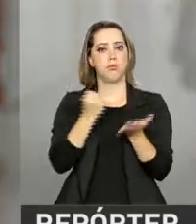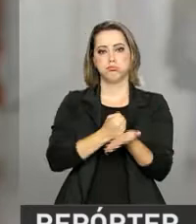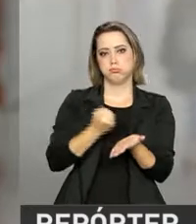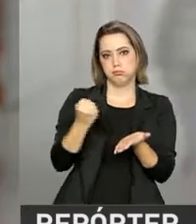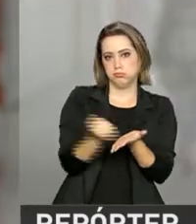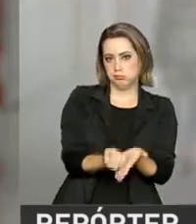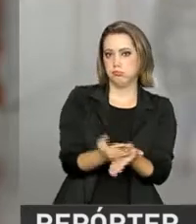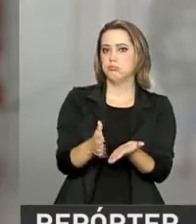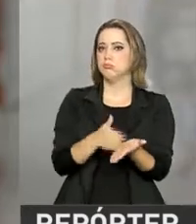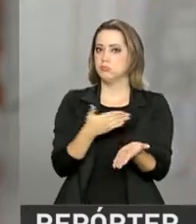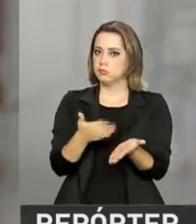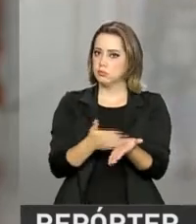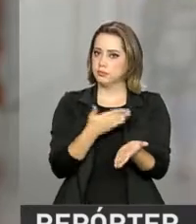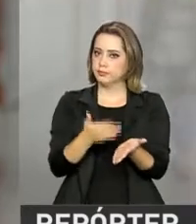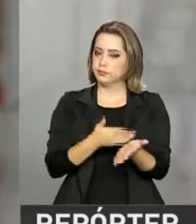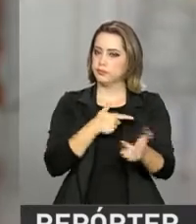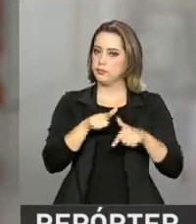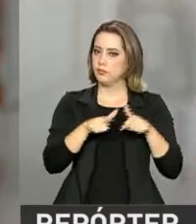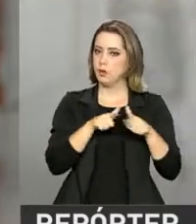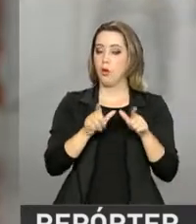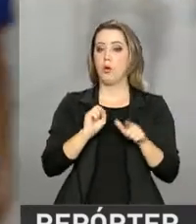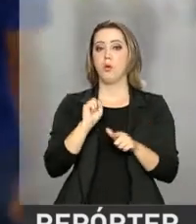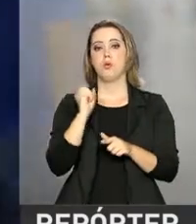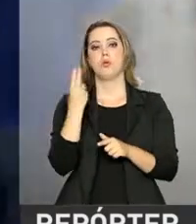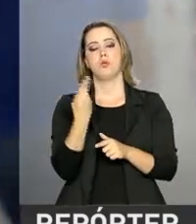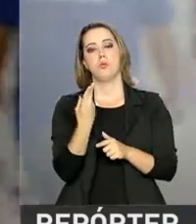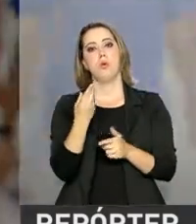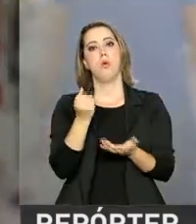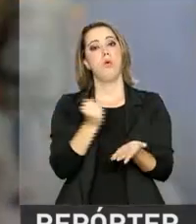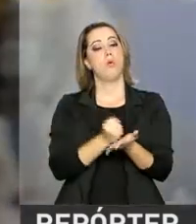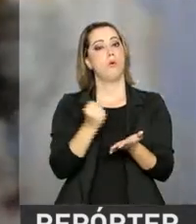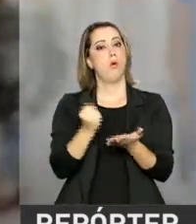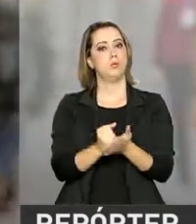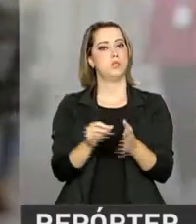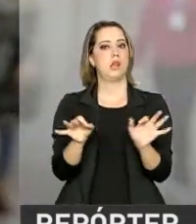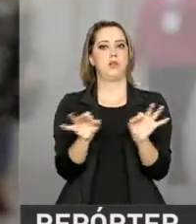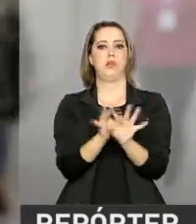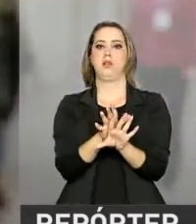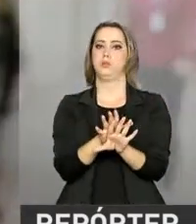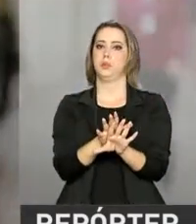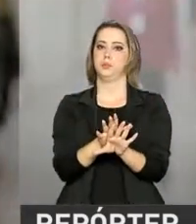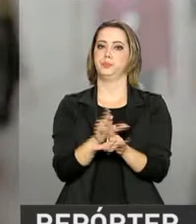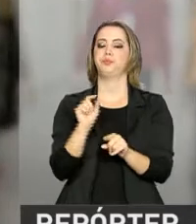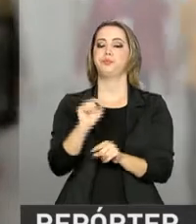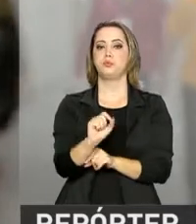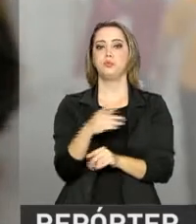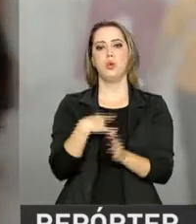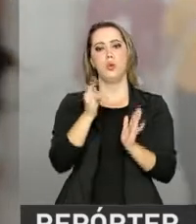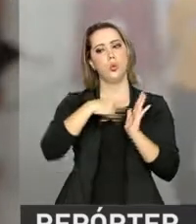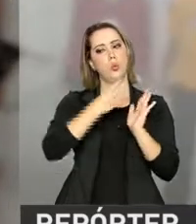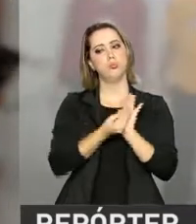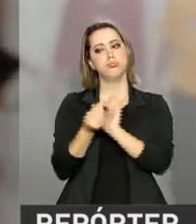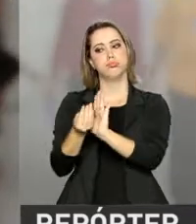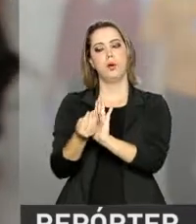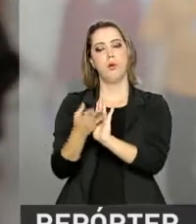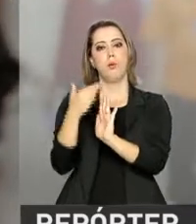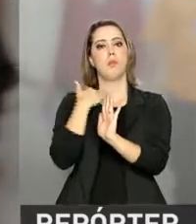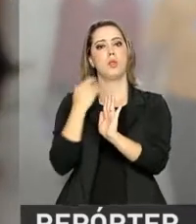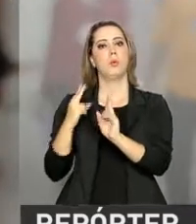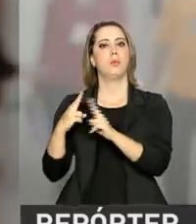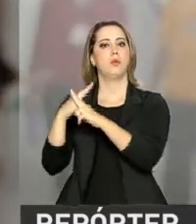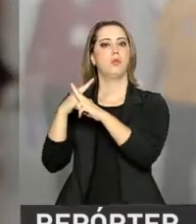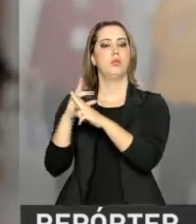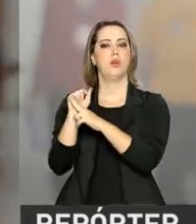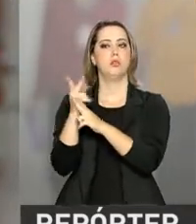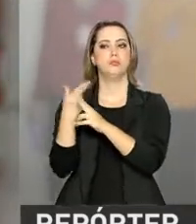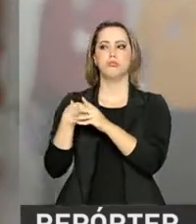profissional carteira de trabalho ou o termo de rescisão de contrato ao ano ele leva essa documentação agência da caixa dentro da caixa vai inserir